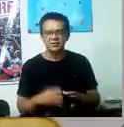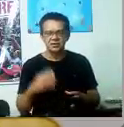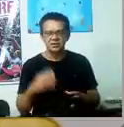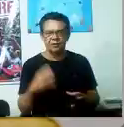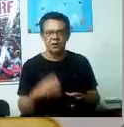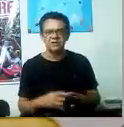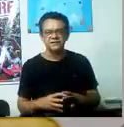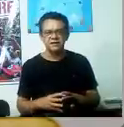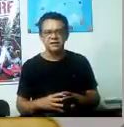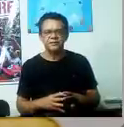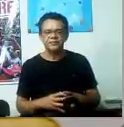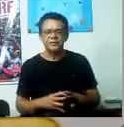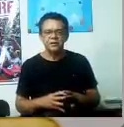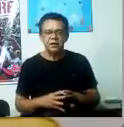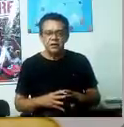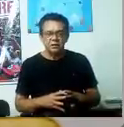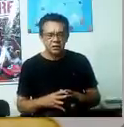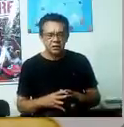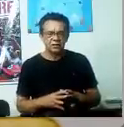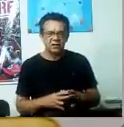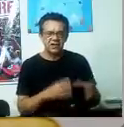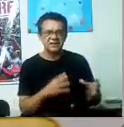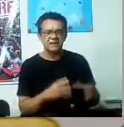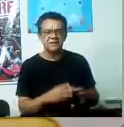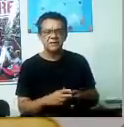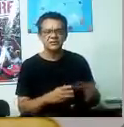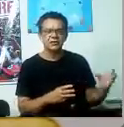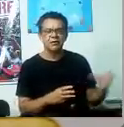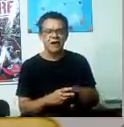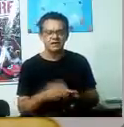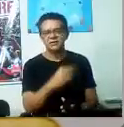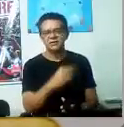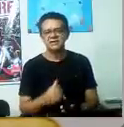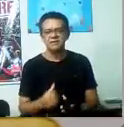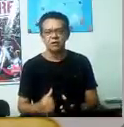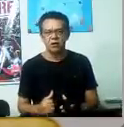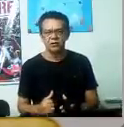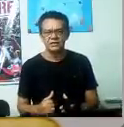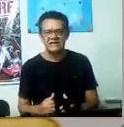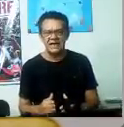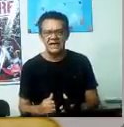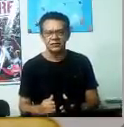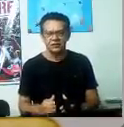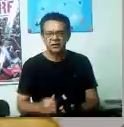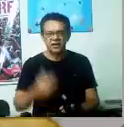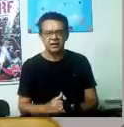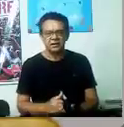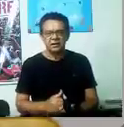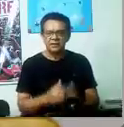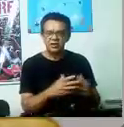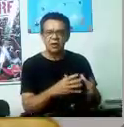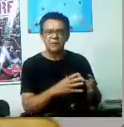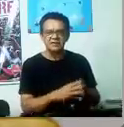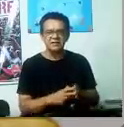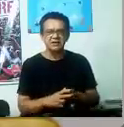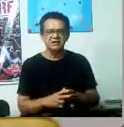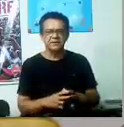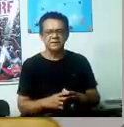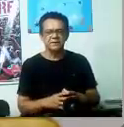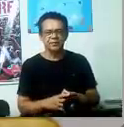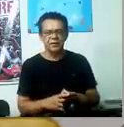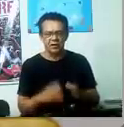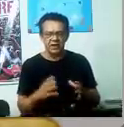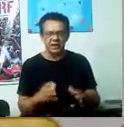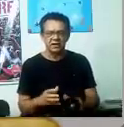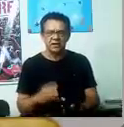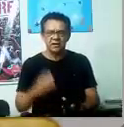Nós já sabemos que o Aras vai fazer de tudo Para livrar o Bolsonaro deste embolgo Ok? Pessoal, lembrando a todos vocês